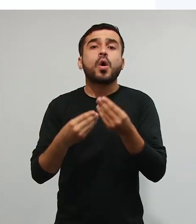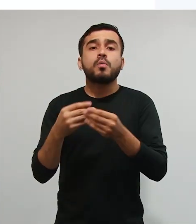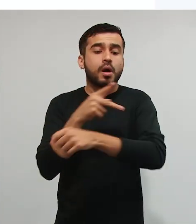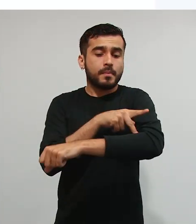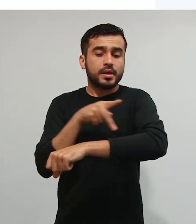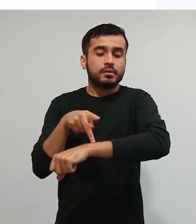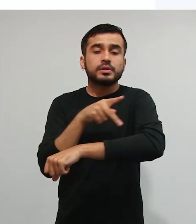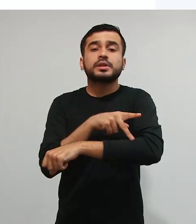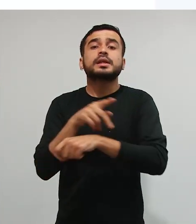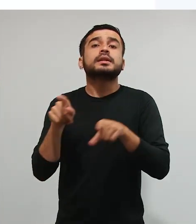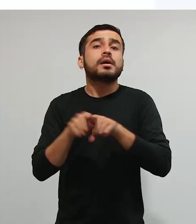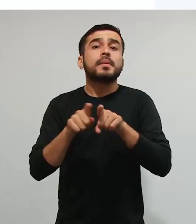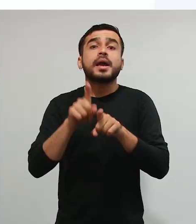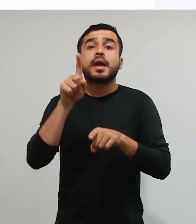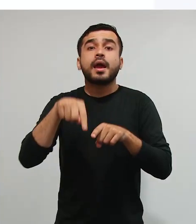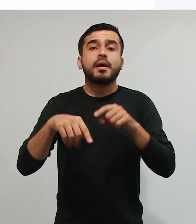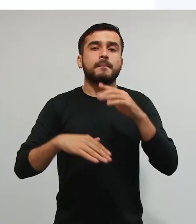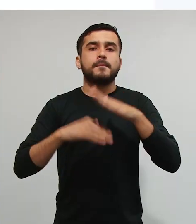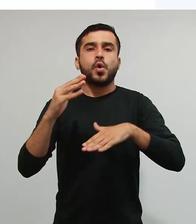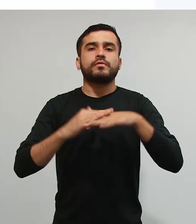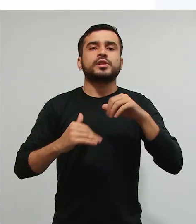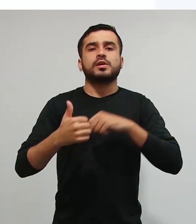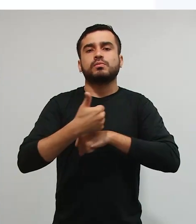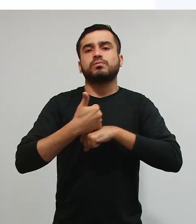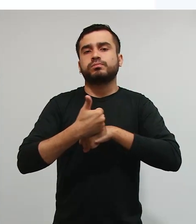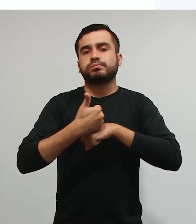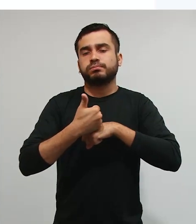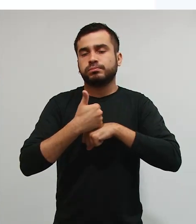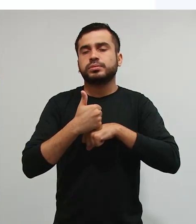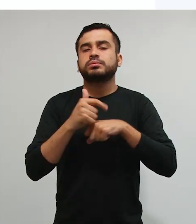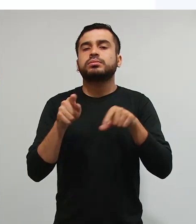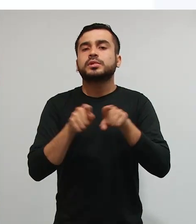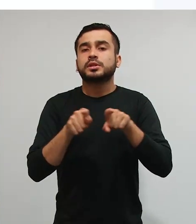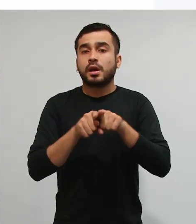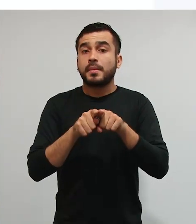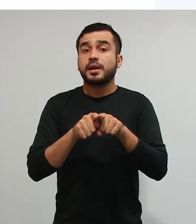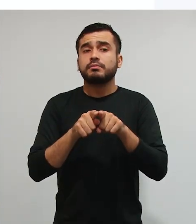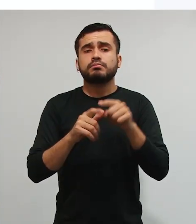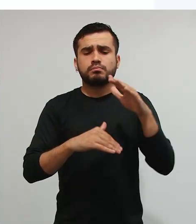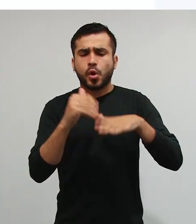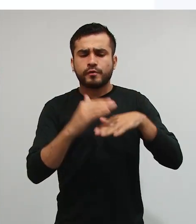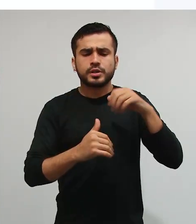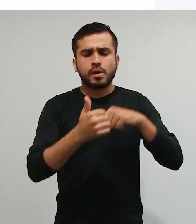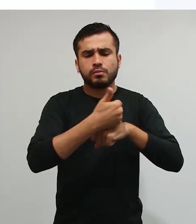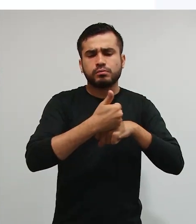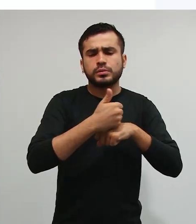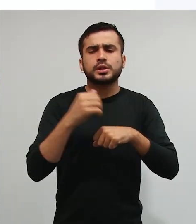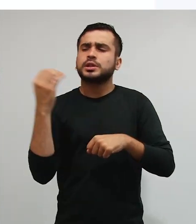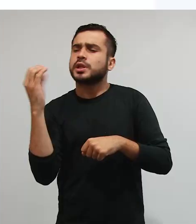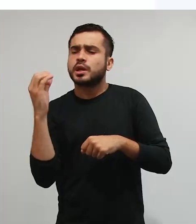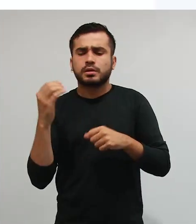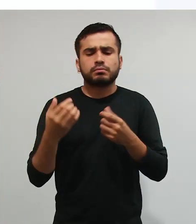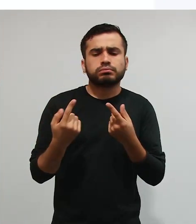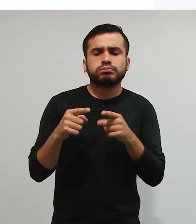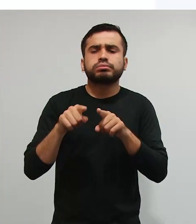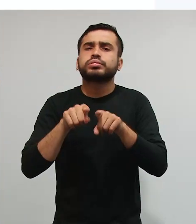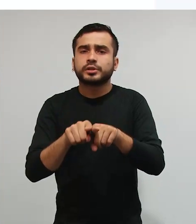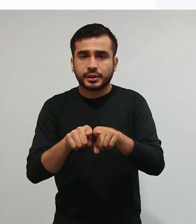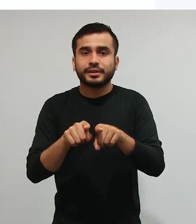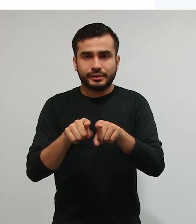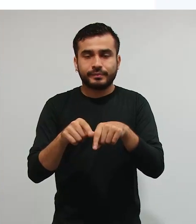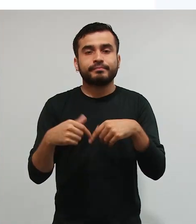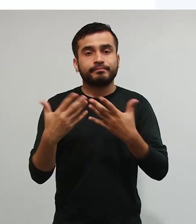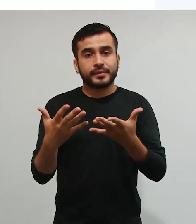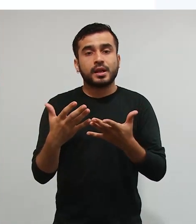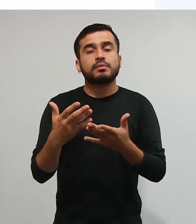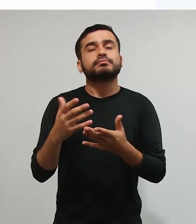é profissão e ao mesmo tempo, a ciência, né? É profissão e é ciência. Então,